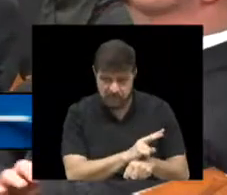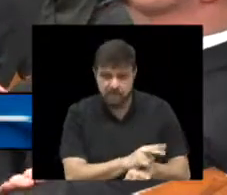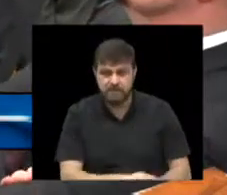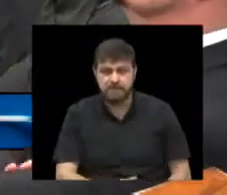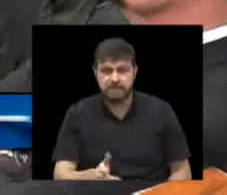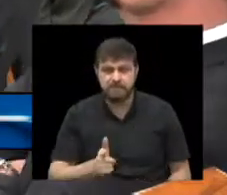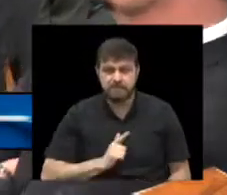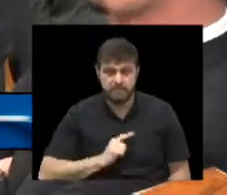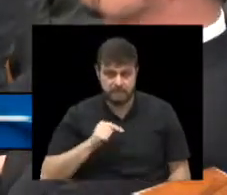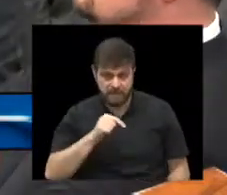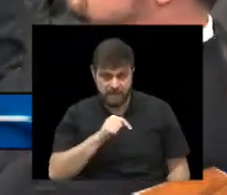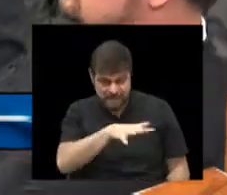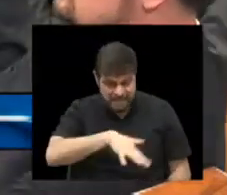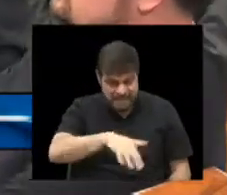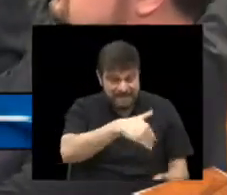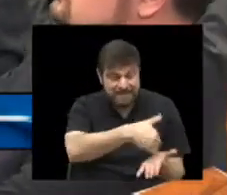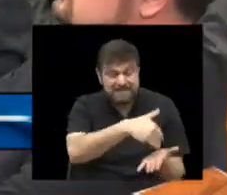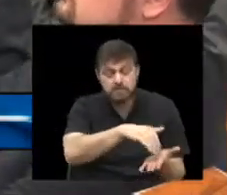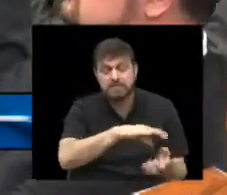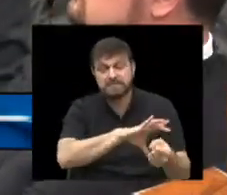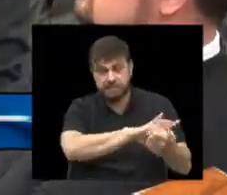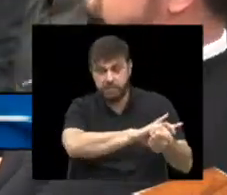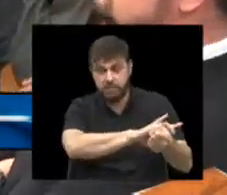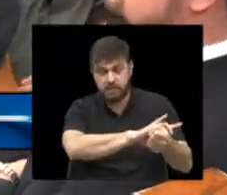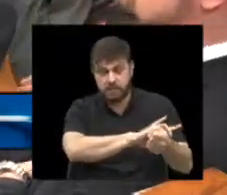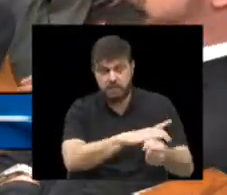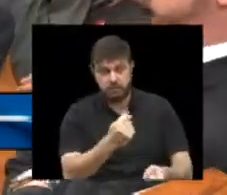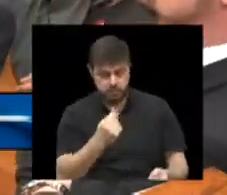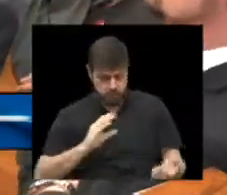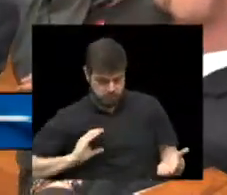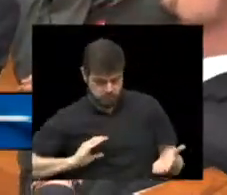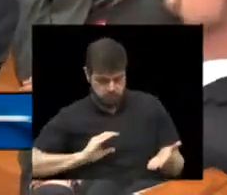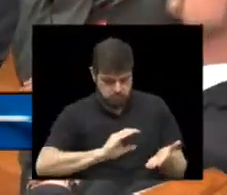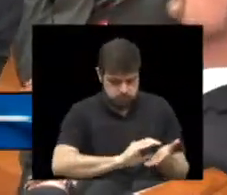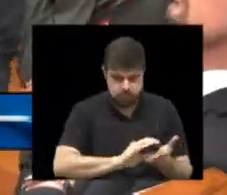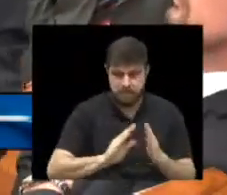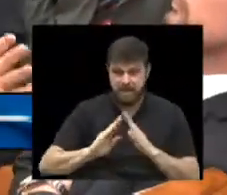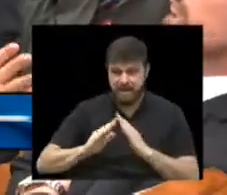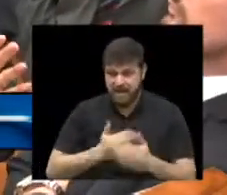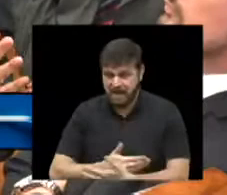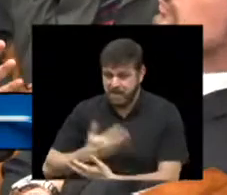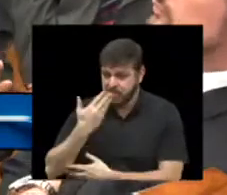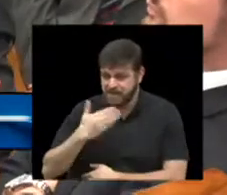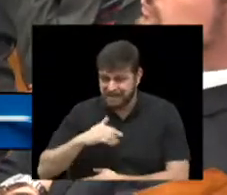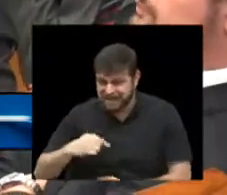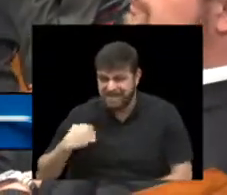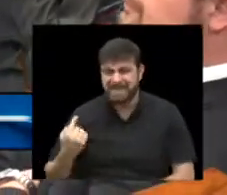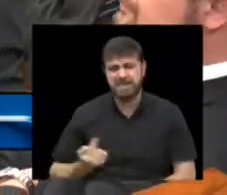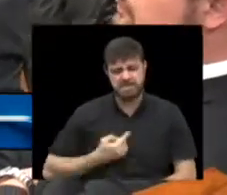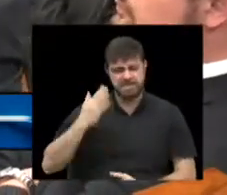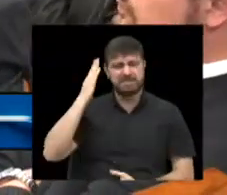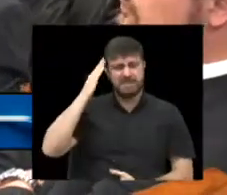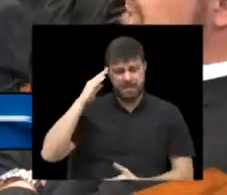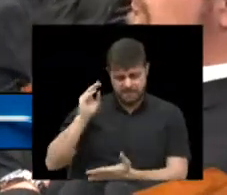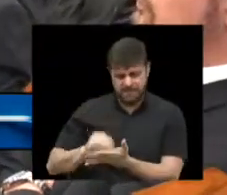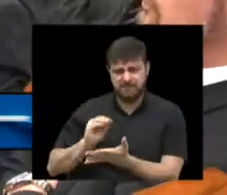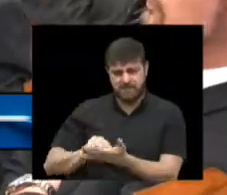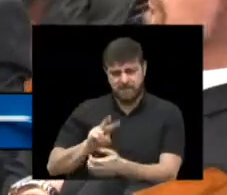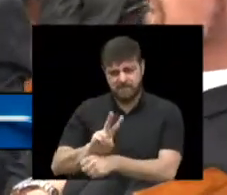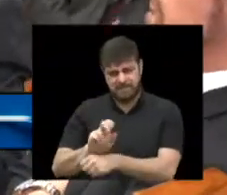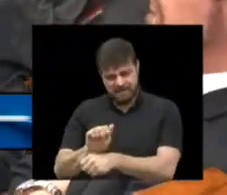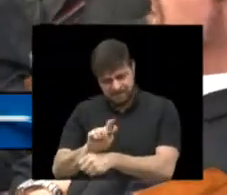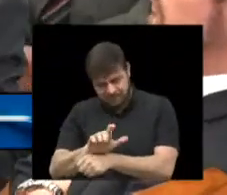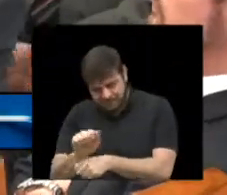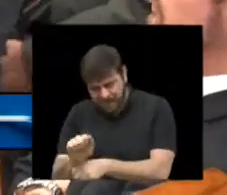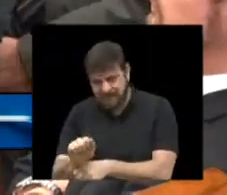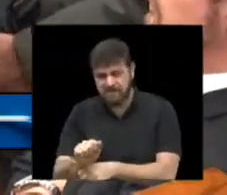na Secretaria de Segurança Pública. A questão da creche que ela fala, todos nós sabemos que há um déficit de vagas